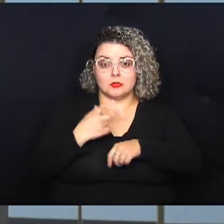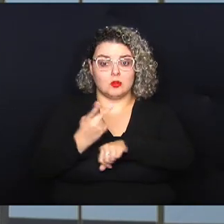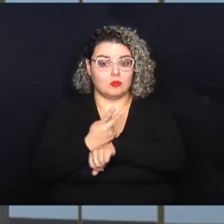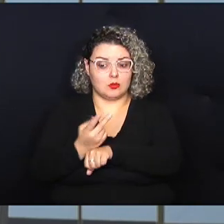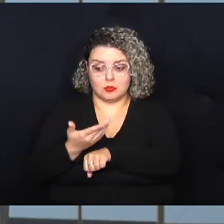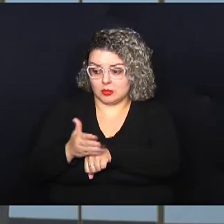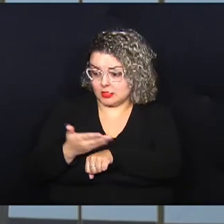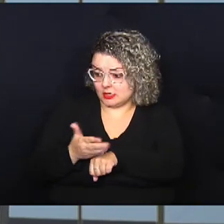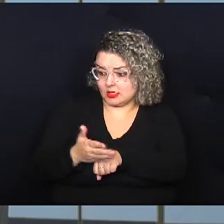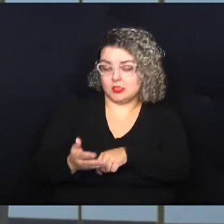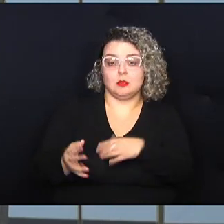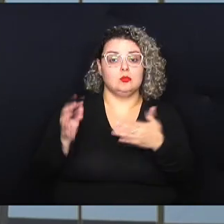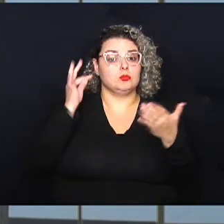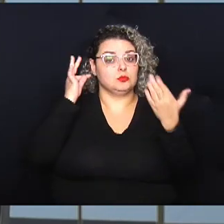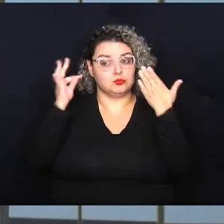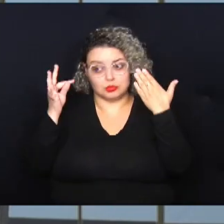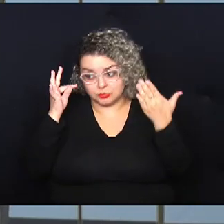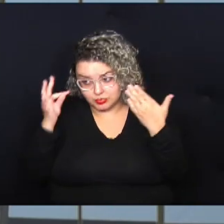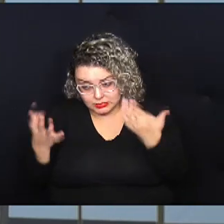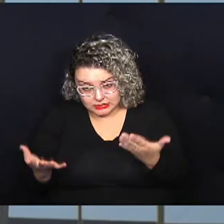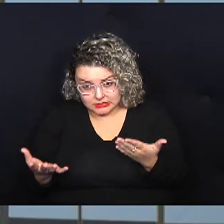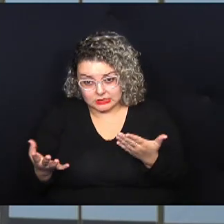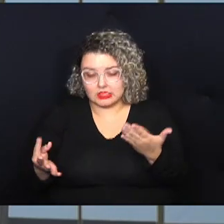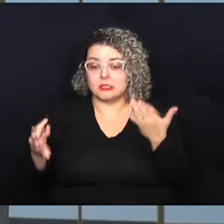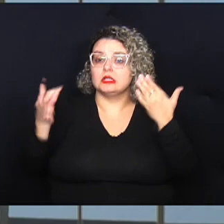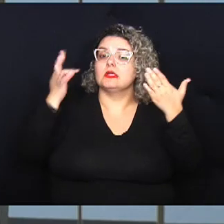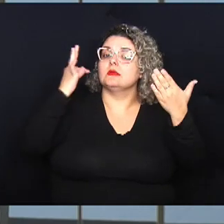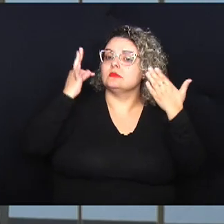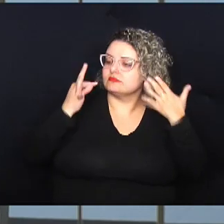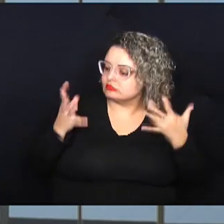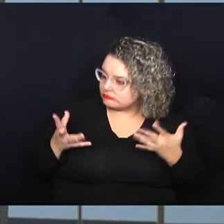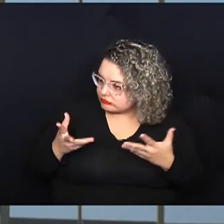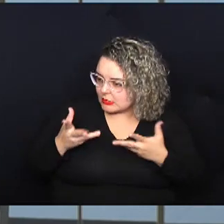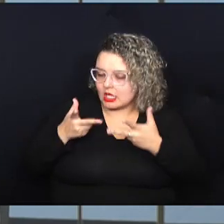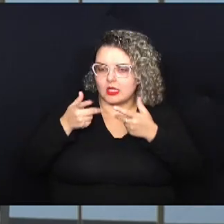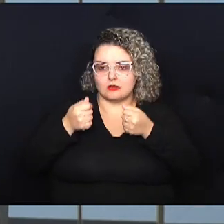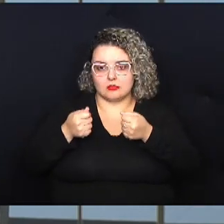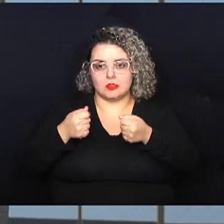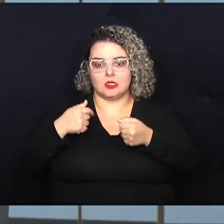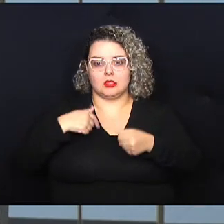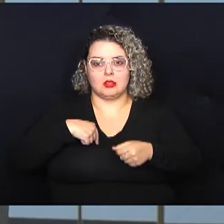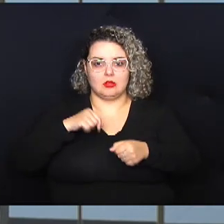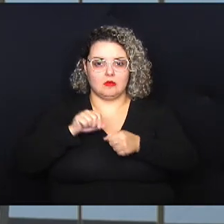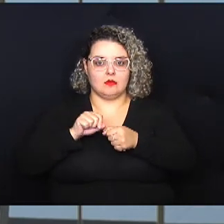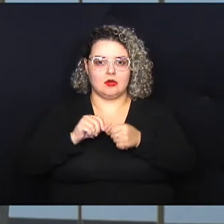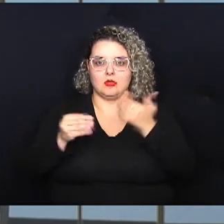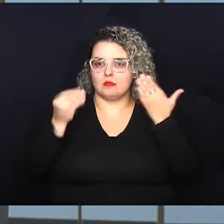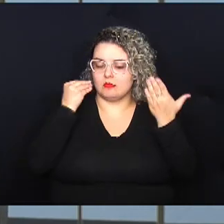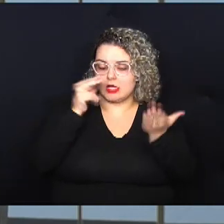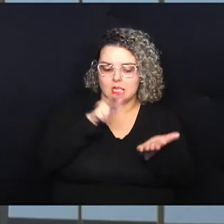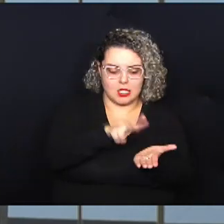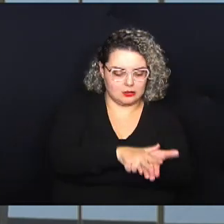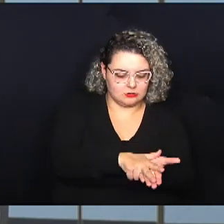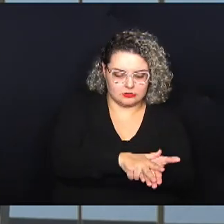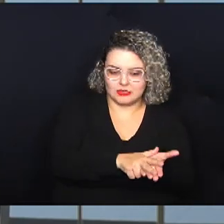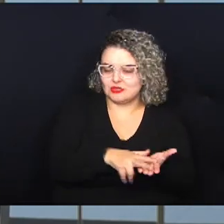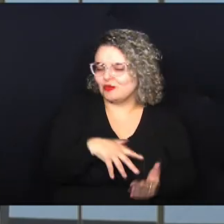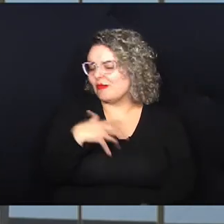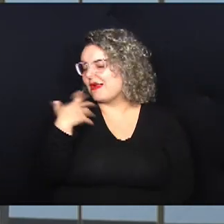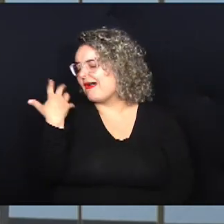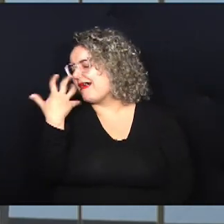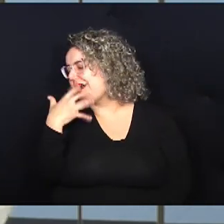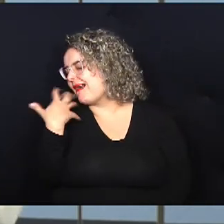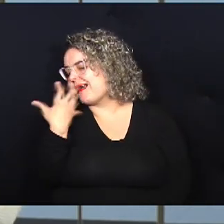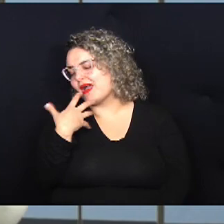que buscar por terapias. A terapia também é incrível, tá? Eu faço psicanálise, eu sou apaixonada por essa linha da